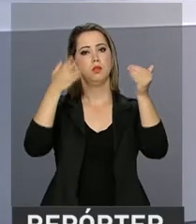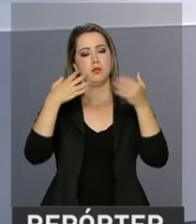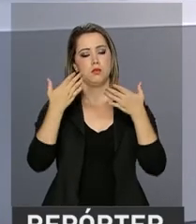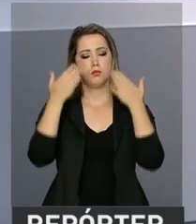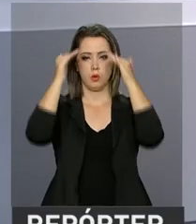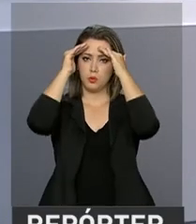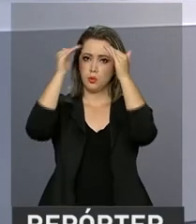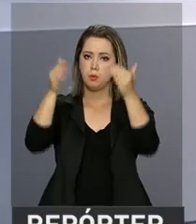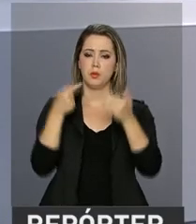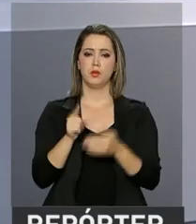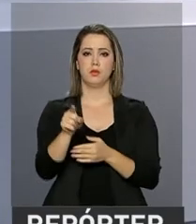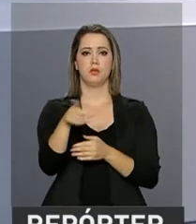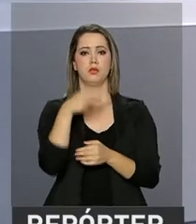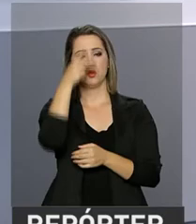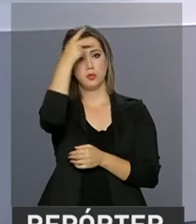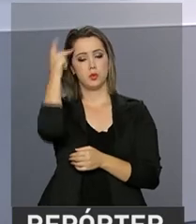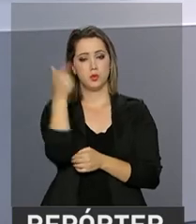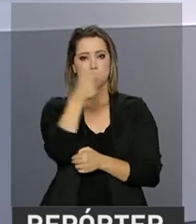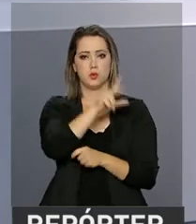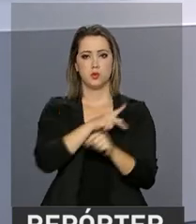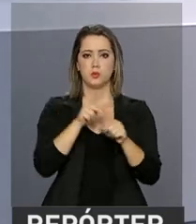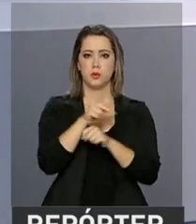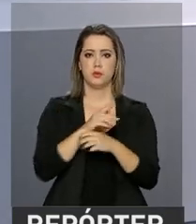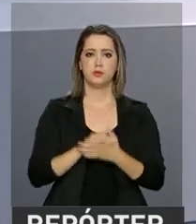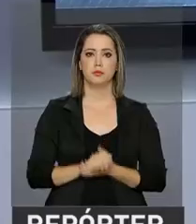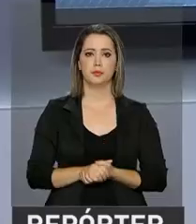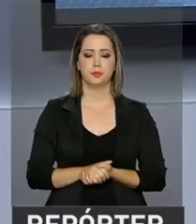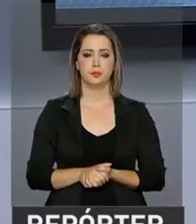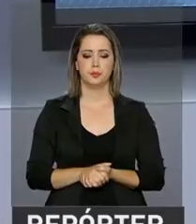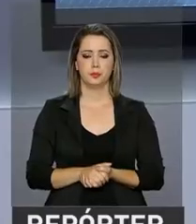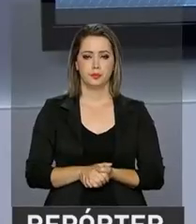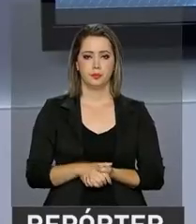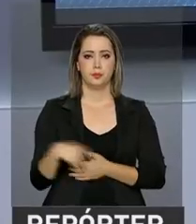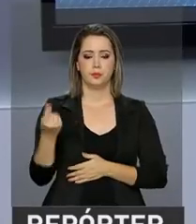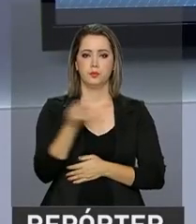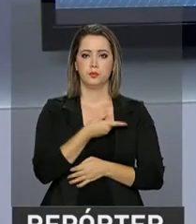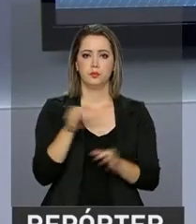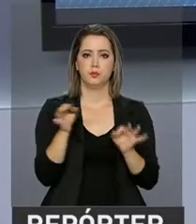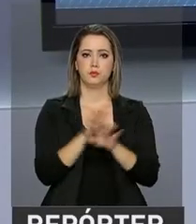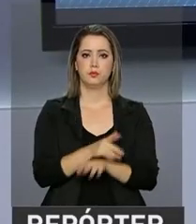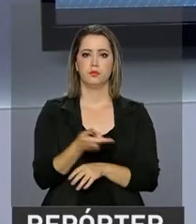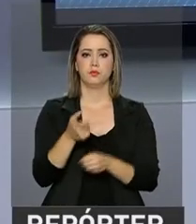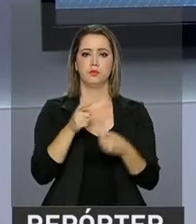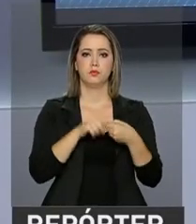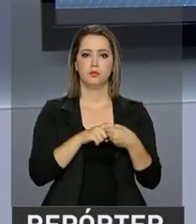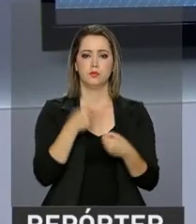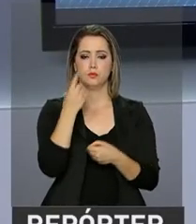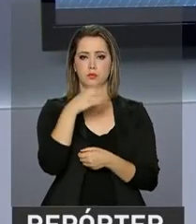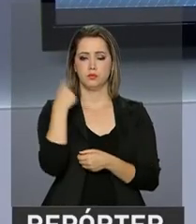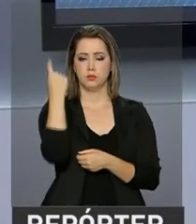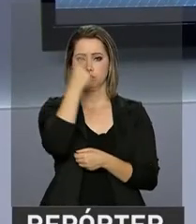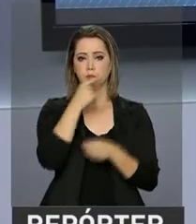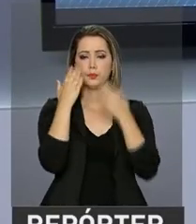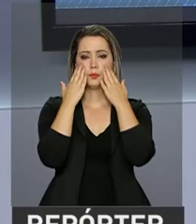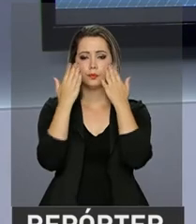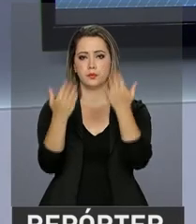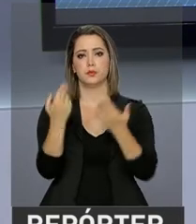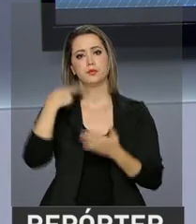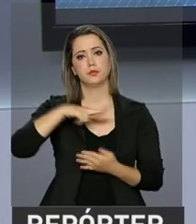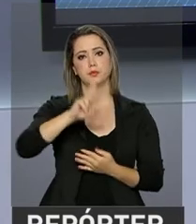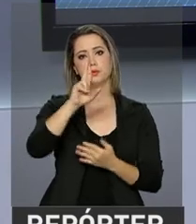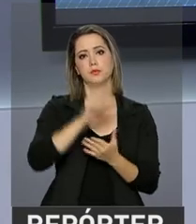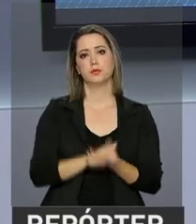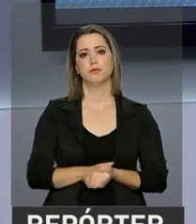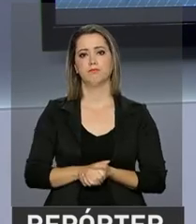brasileira concedida a cidadãos estrangeiros. Nós ficamos por aqui. E voltamos em uma hora na próxima edição do